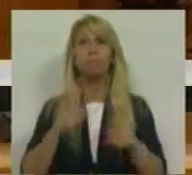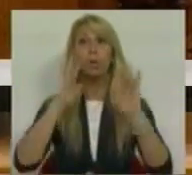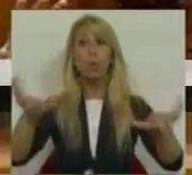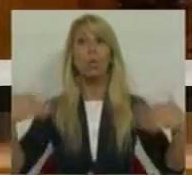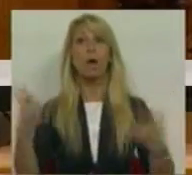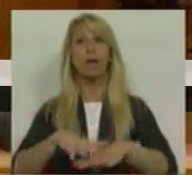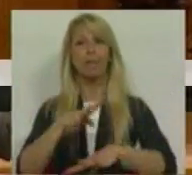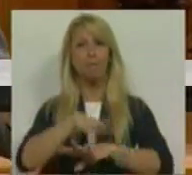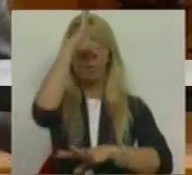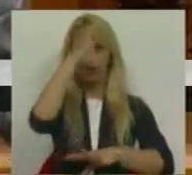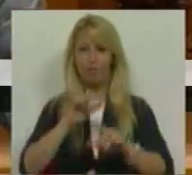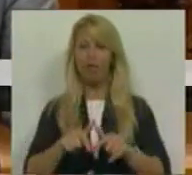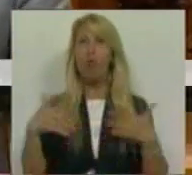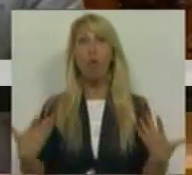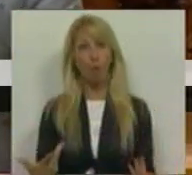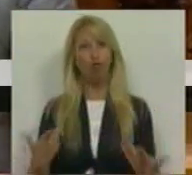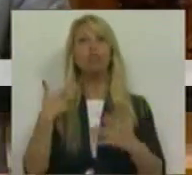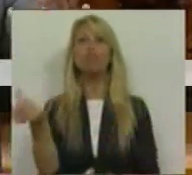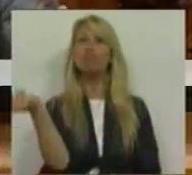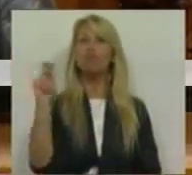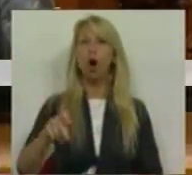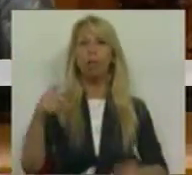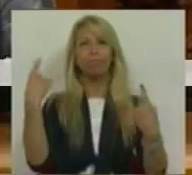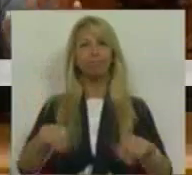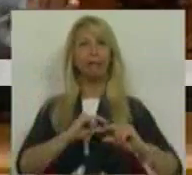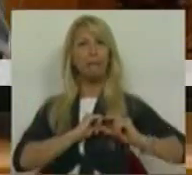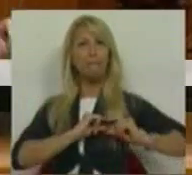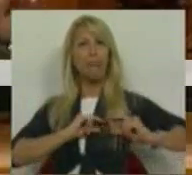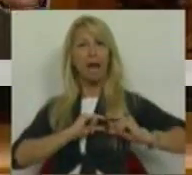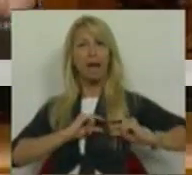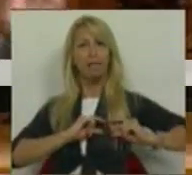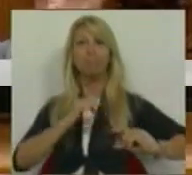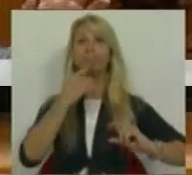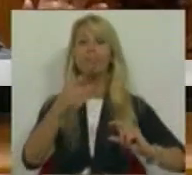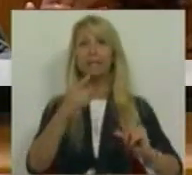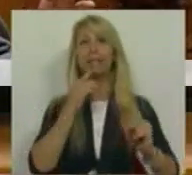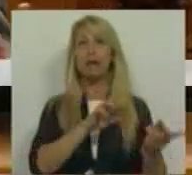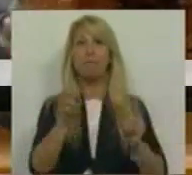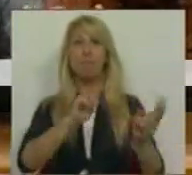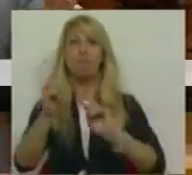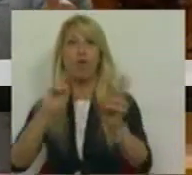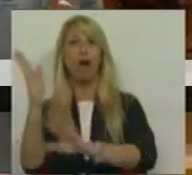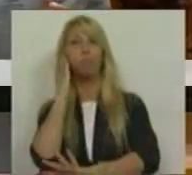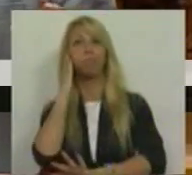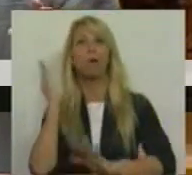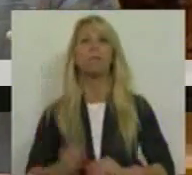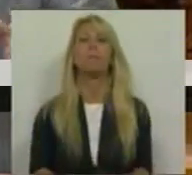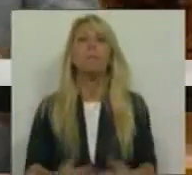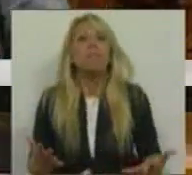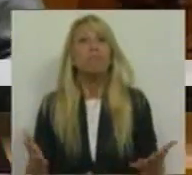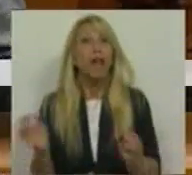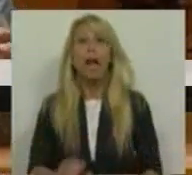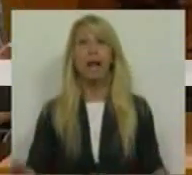do Governo que entra hoje aqui trazia ao peito uma placa que dizia remodelação em curso. Nenhum deles sabia